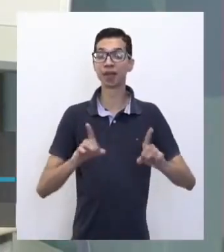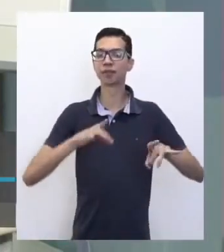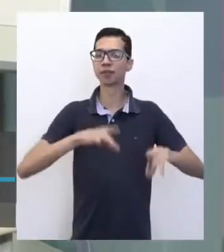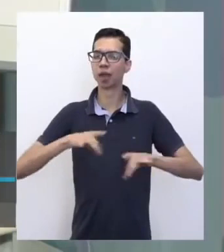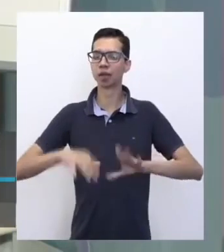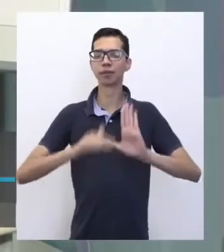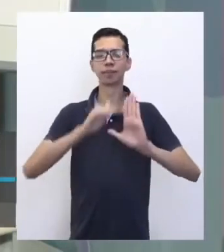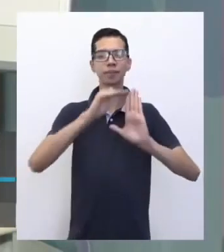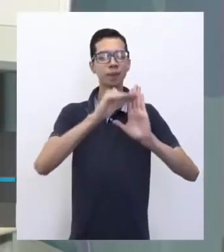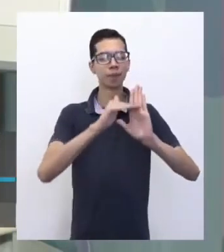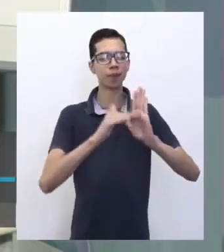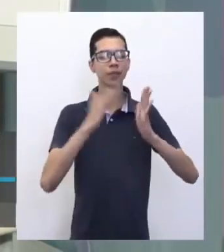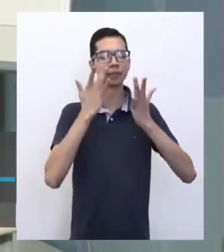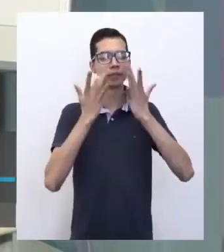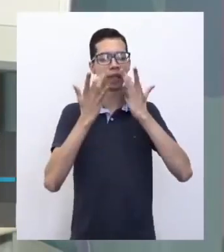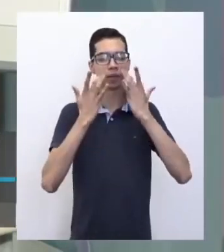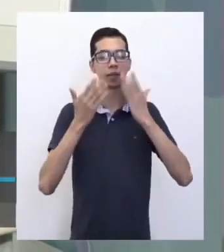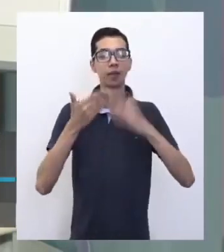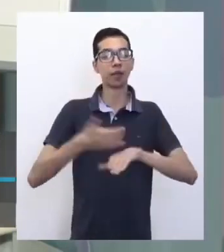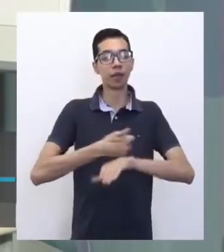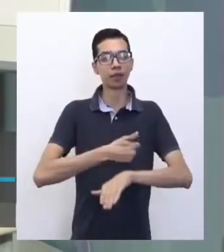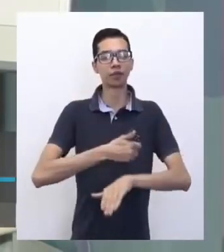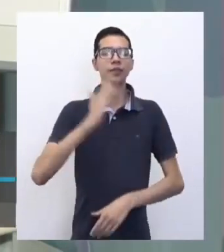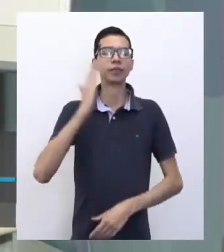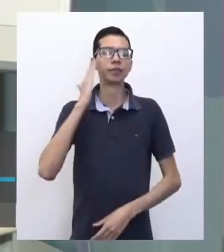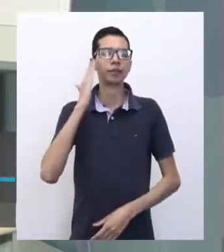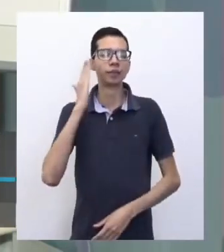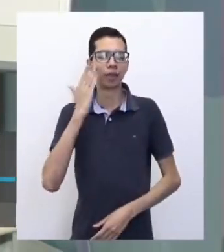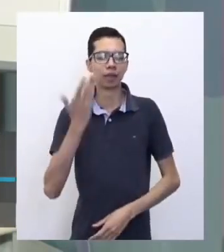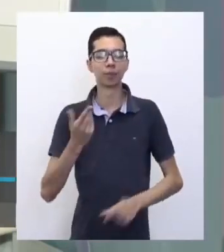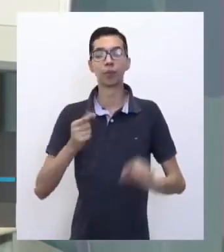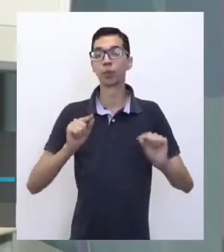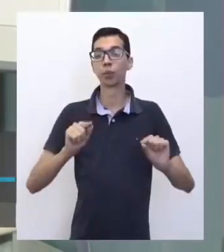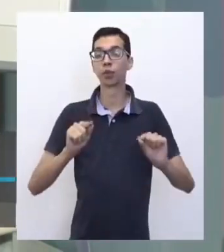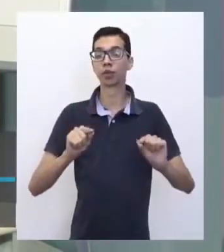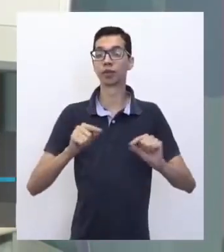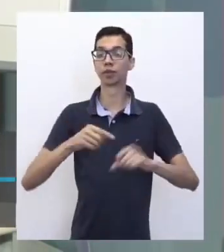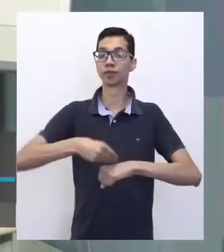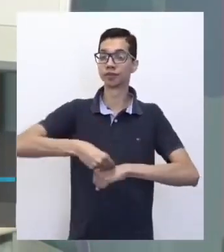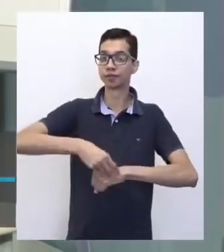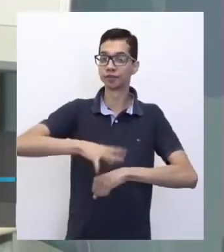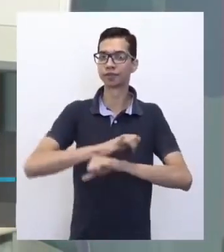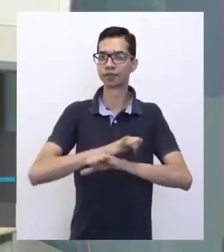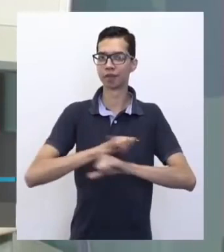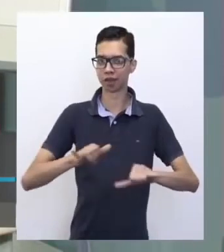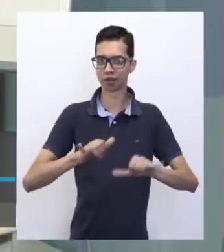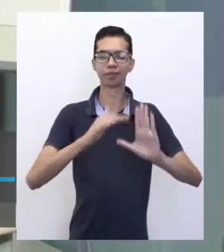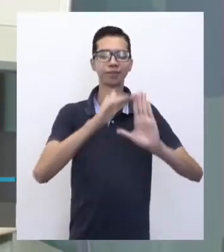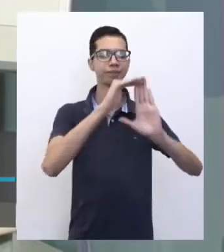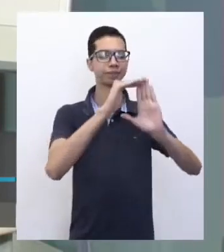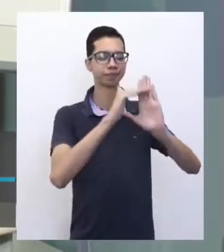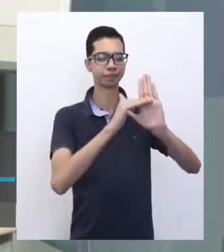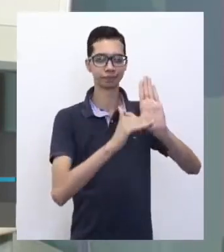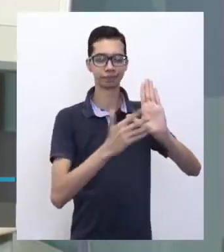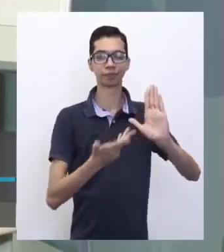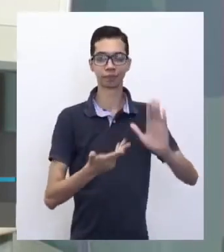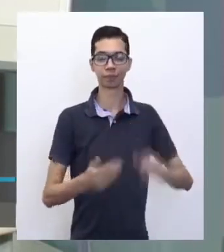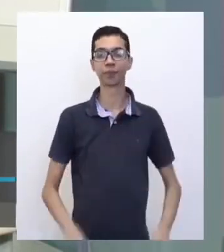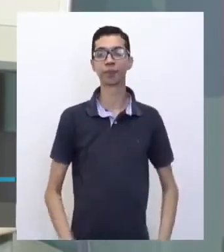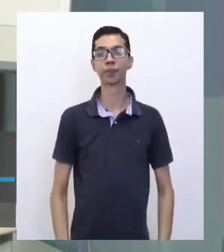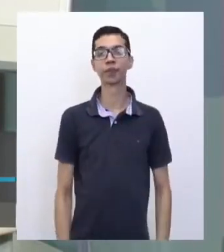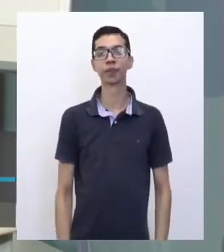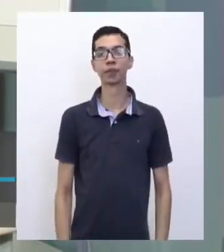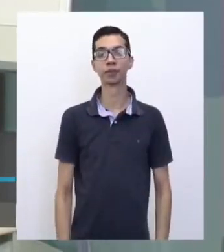todo um processo antes, é feito todo um esboço daquilo que vai ser passado, né, daquela ação dramática. Então, é